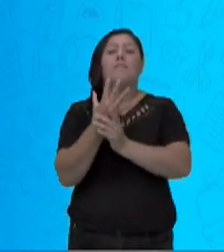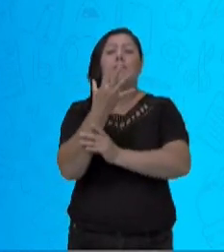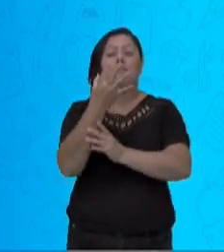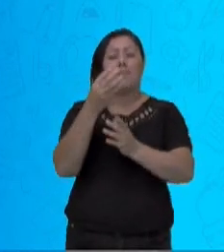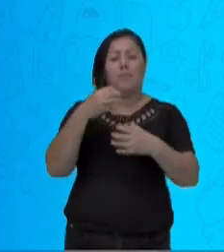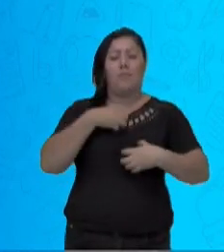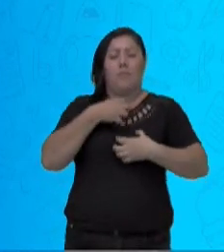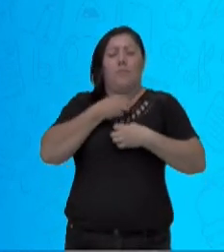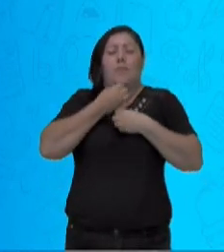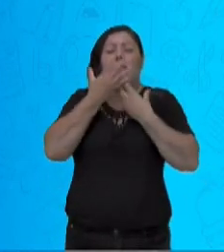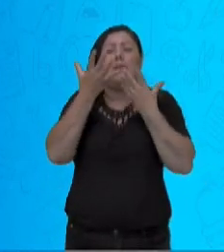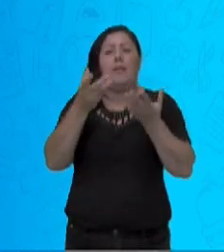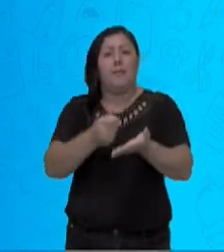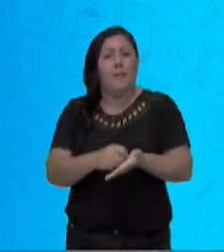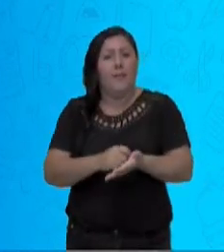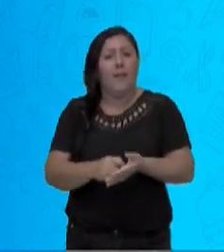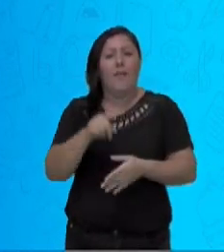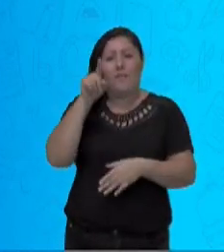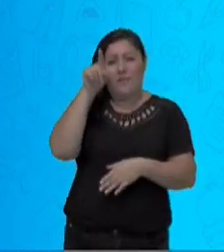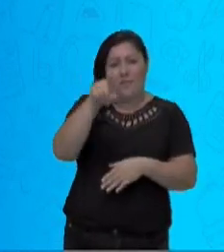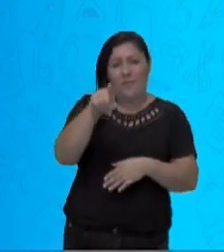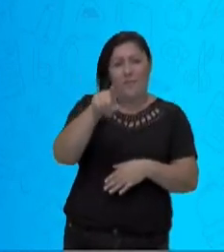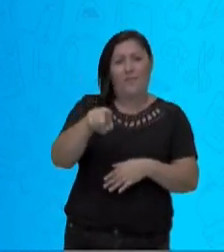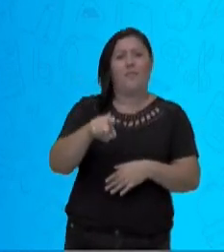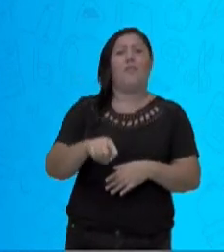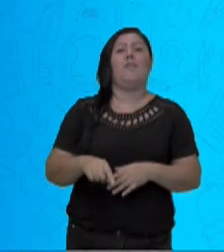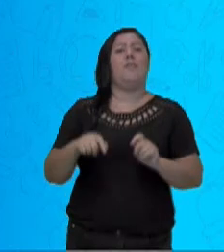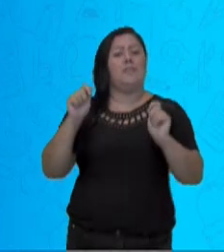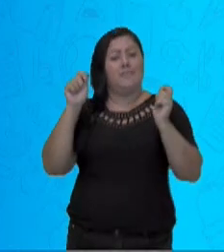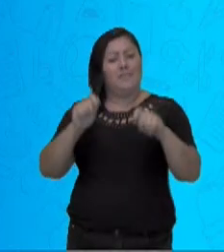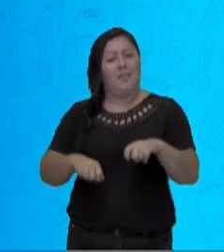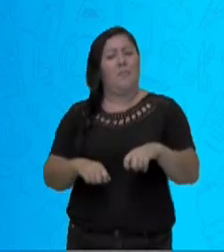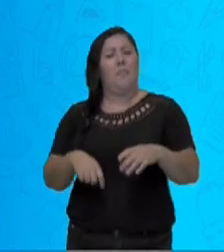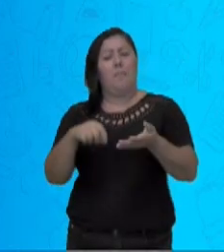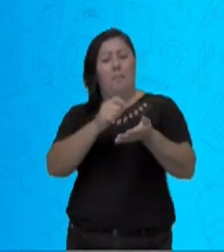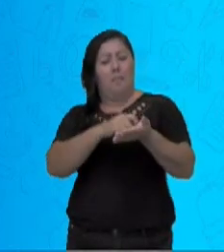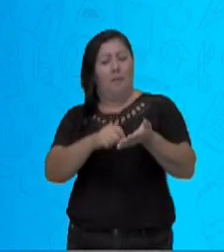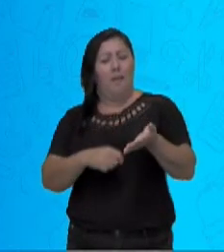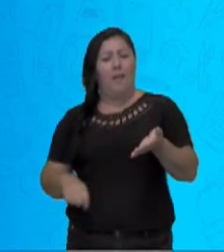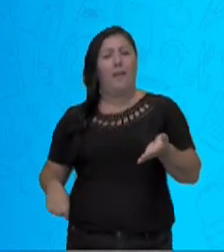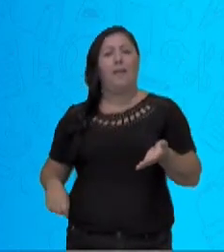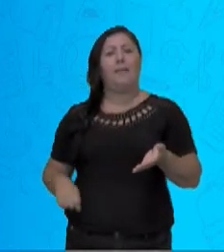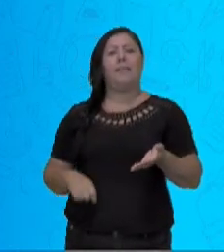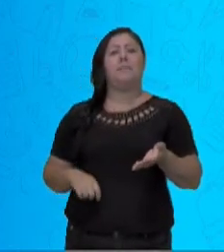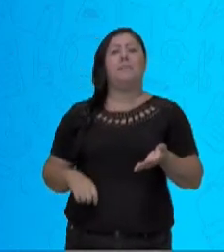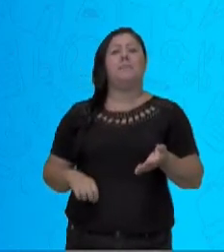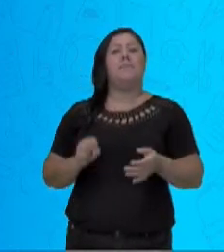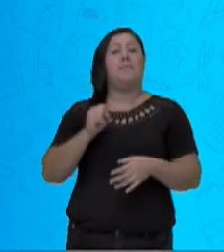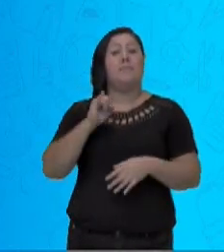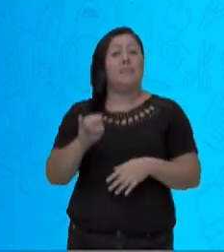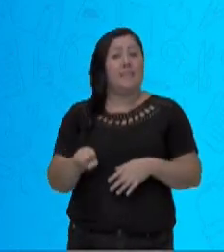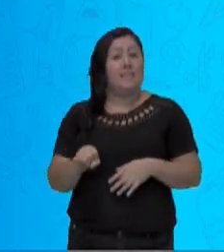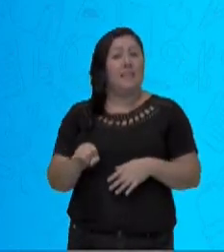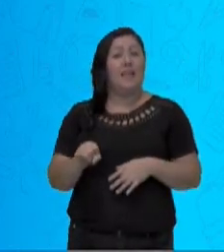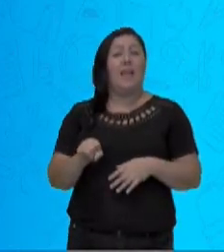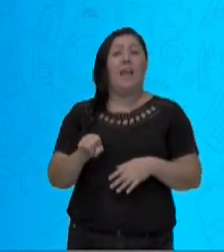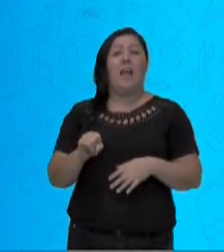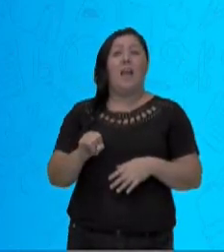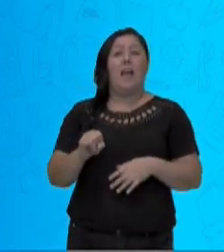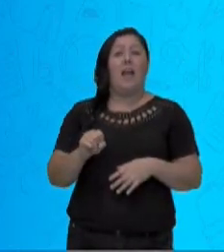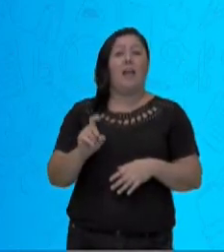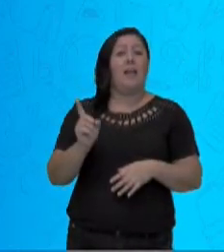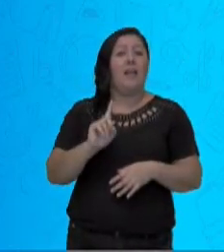Agora é sua vez. Você é o escritor. E se você ainda não tem